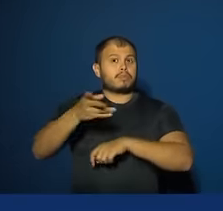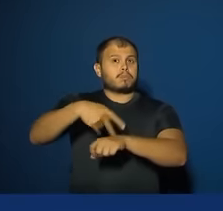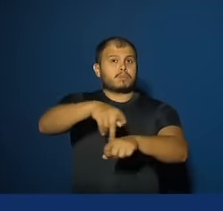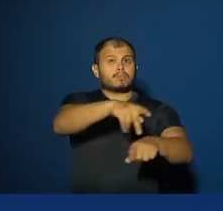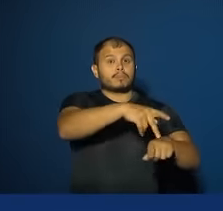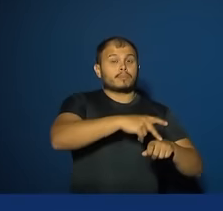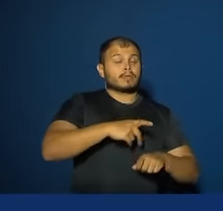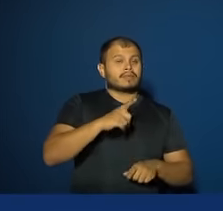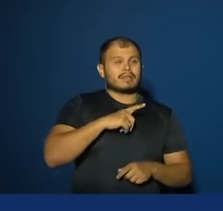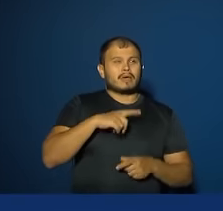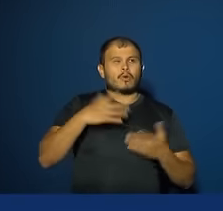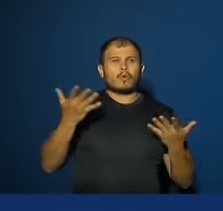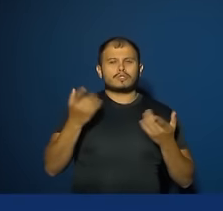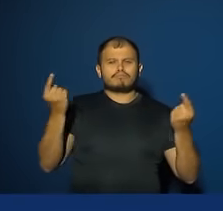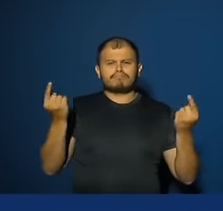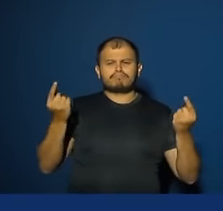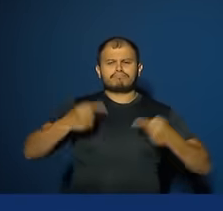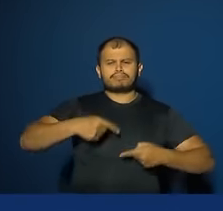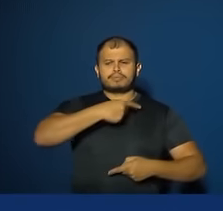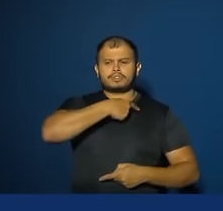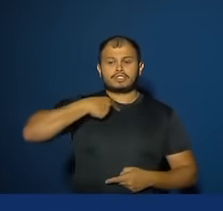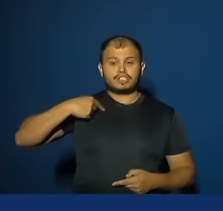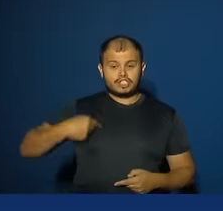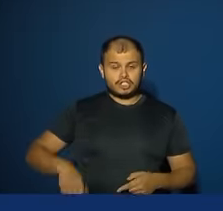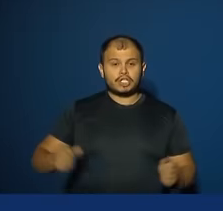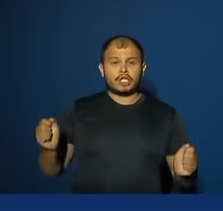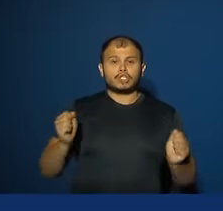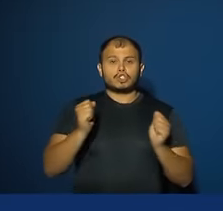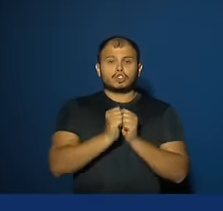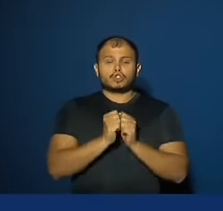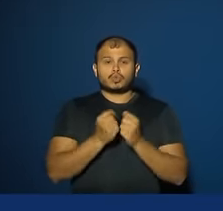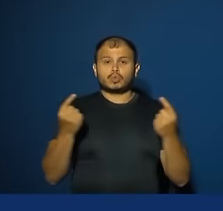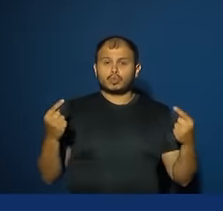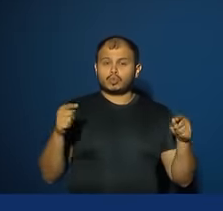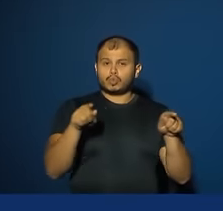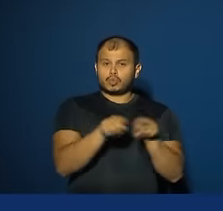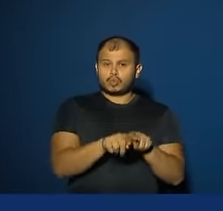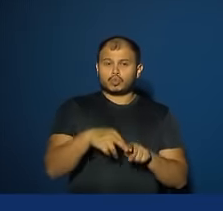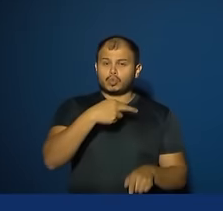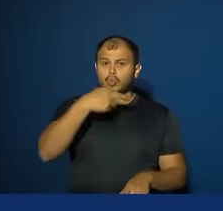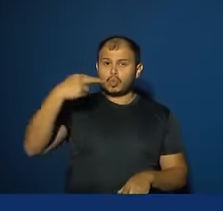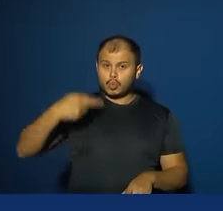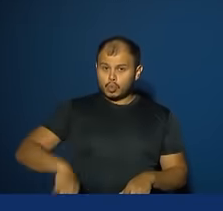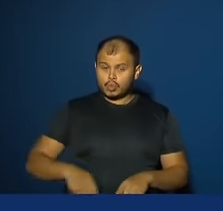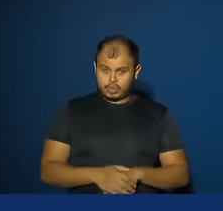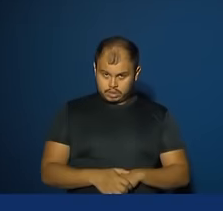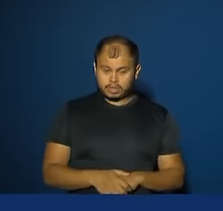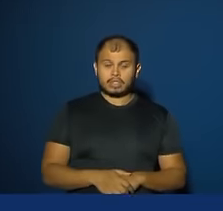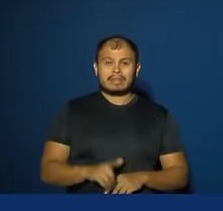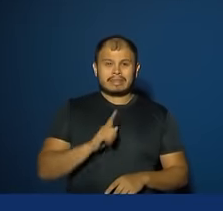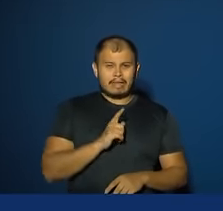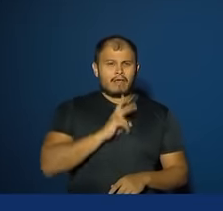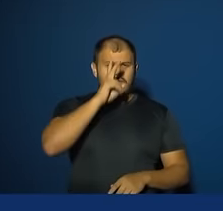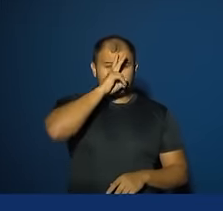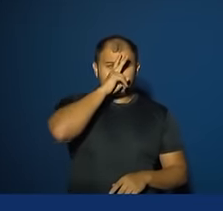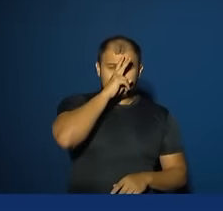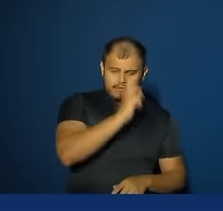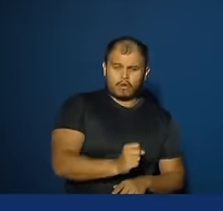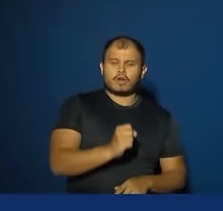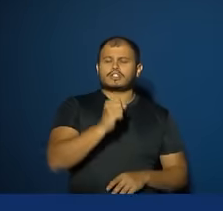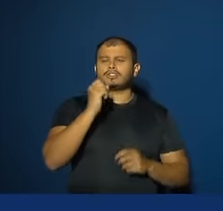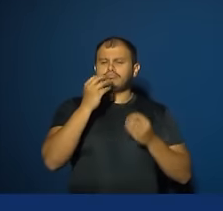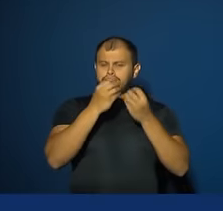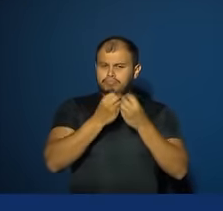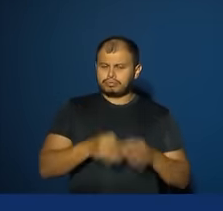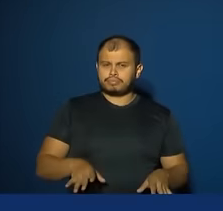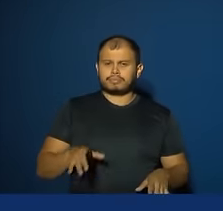grande desafiadora que é a China aliada à Rússia isso tem um impacto enorme no Oriente Médio se a gente entender a região